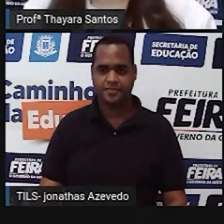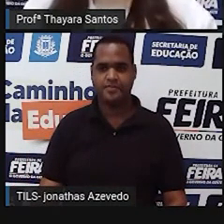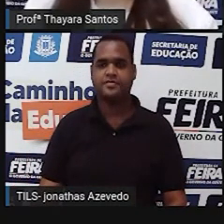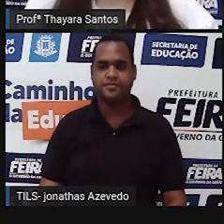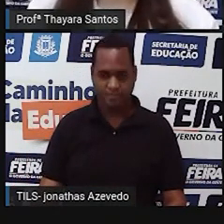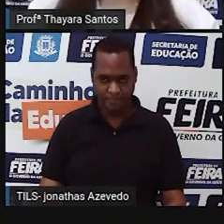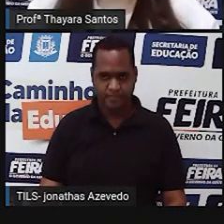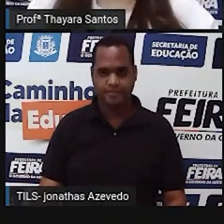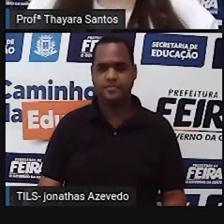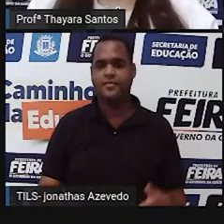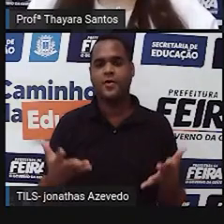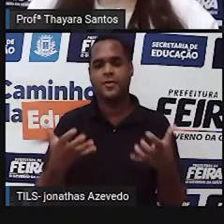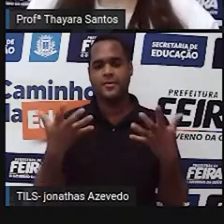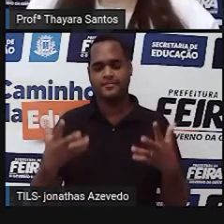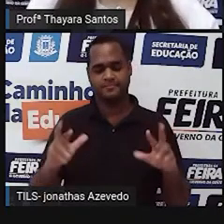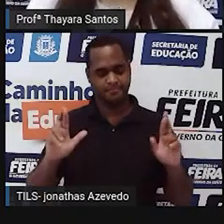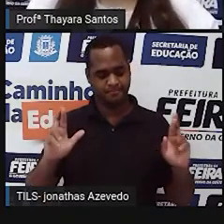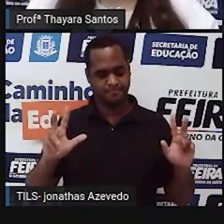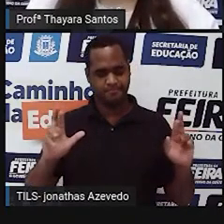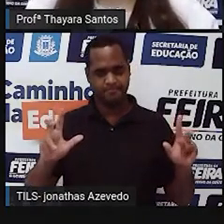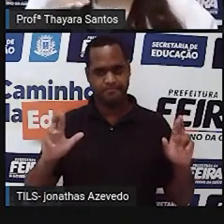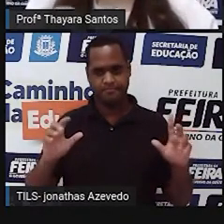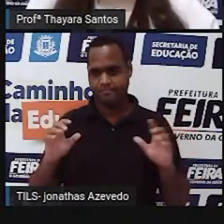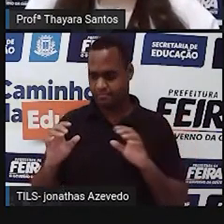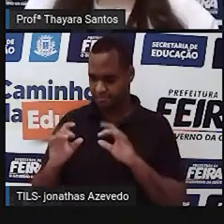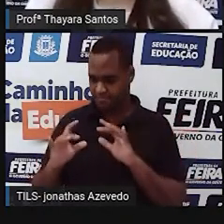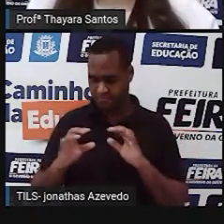Agora vamos diferenciar essas duas moléculas aí.